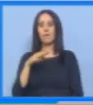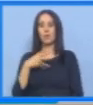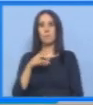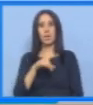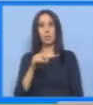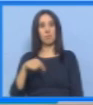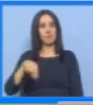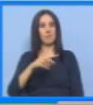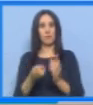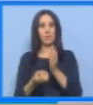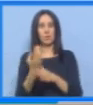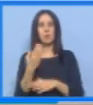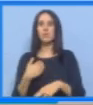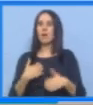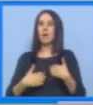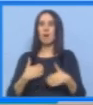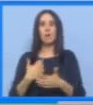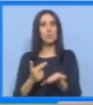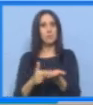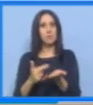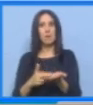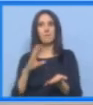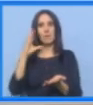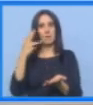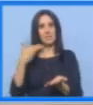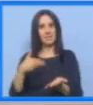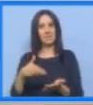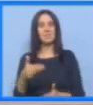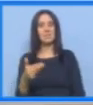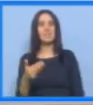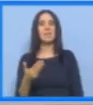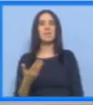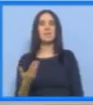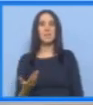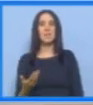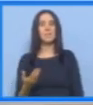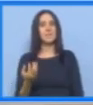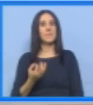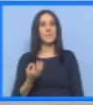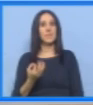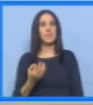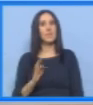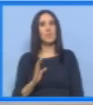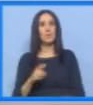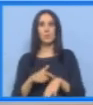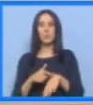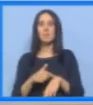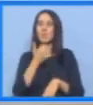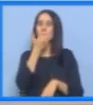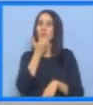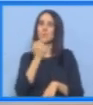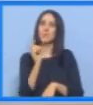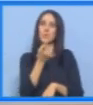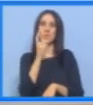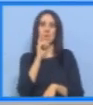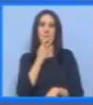fundador. Já esperávamos que isso viesse a acontecer e realmente foi um momento de júbilo para todas